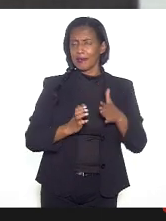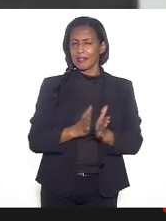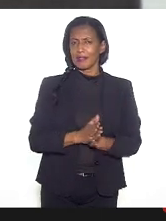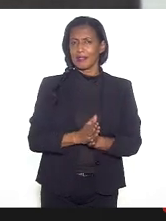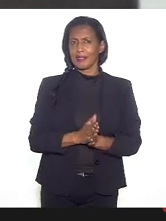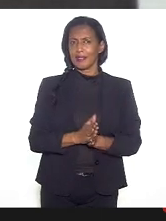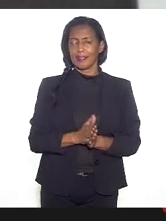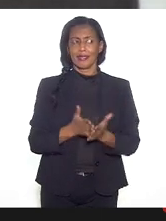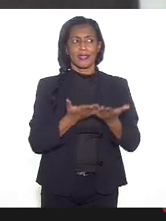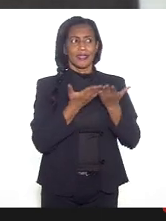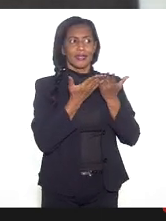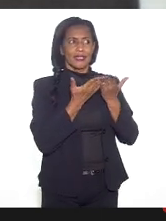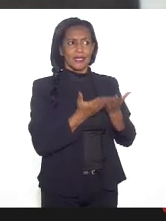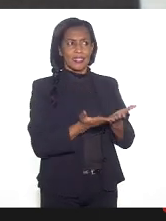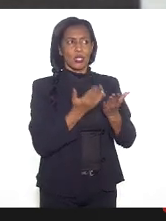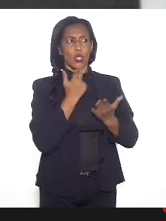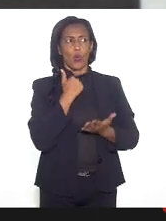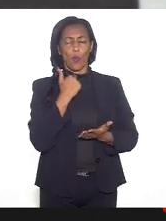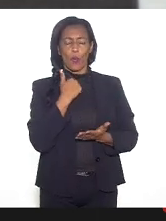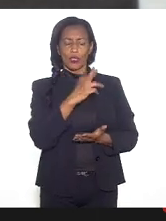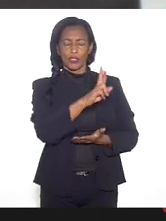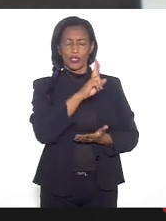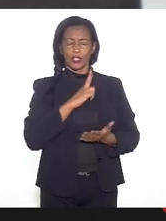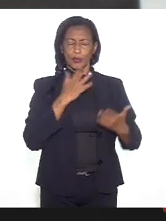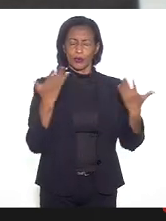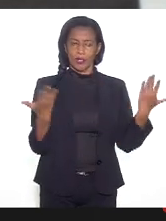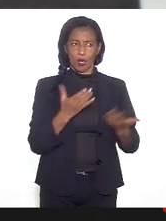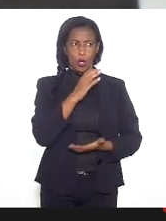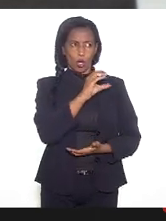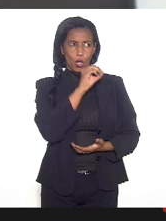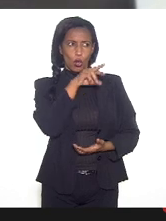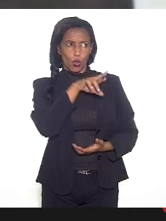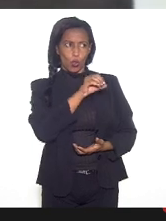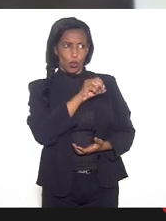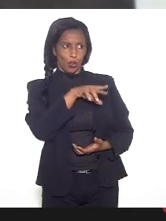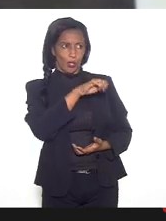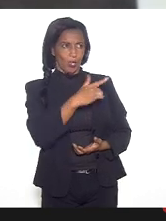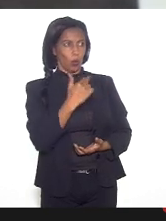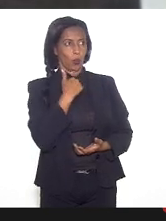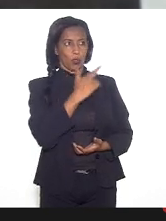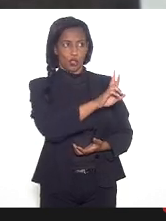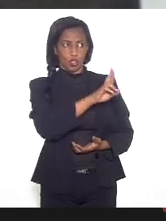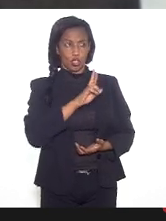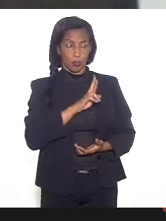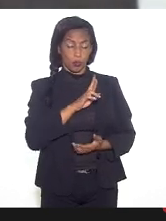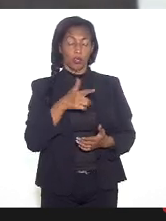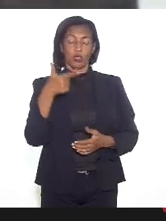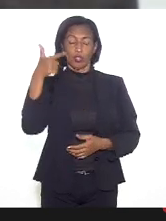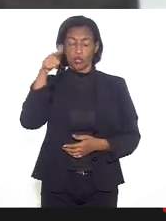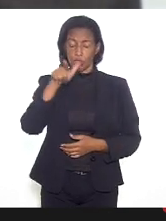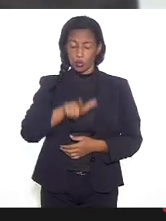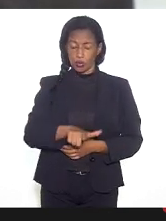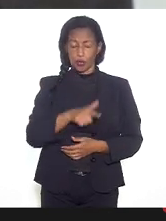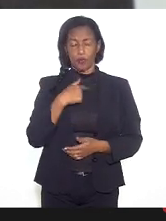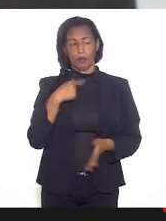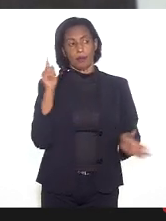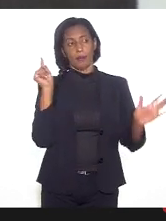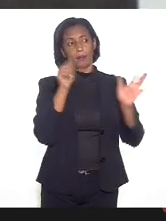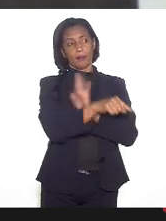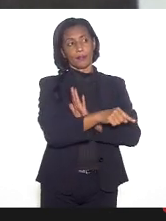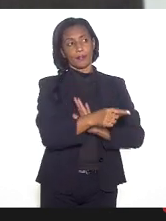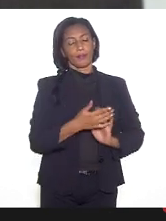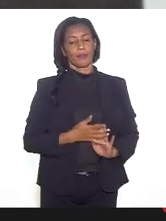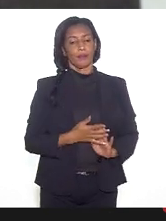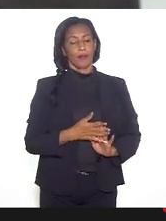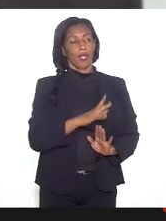se Vossa Excelência não puder responder agora, Coronel Polito, ou não souber responder, fica aqui mais uma vez esse questionamento.